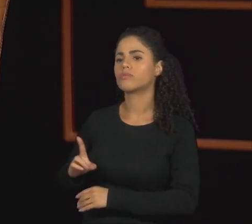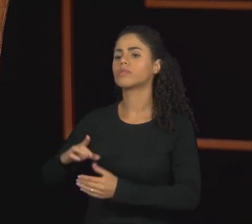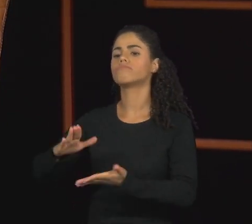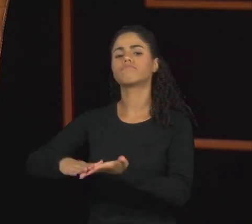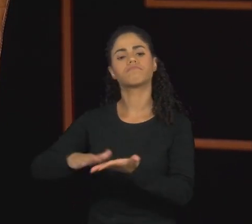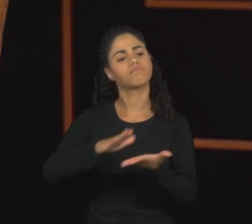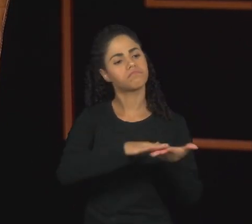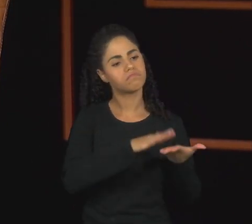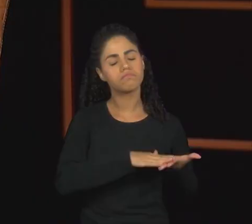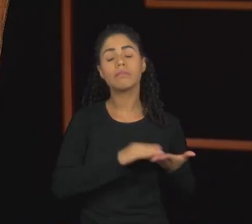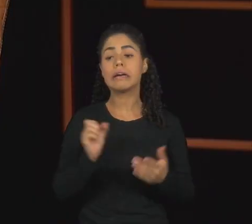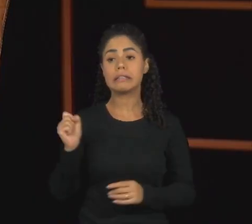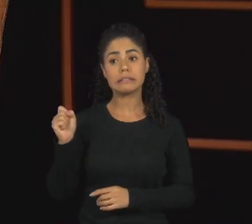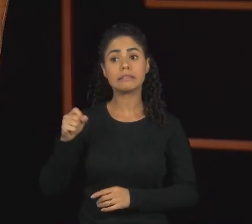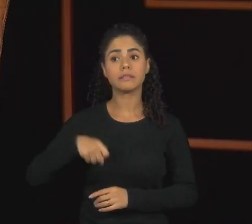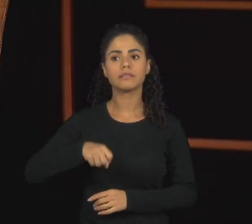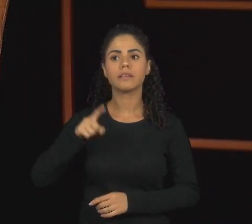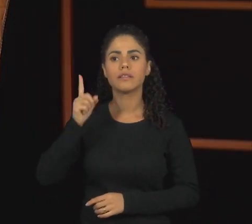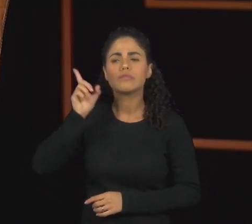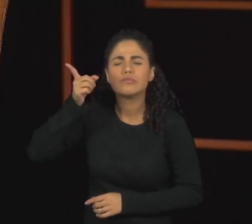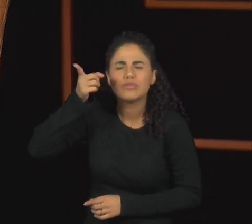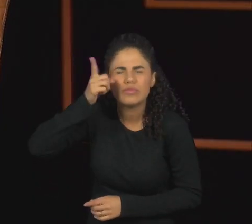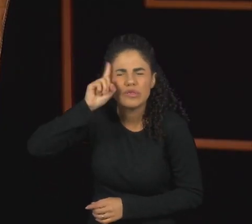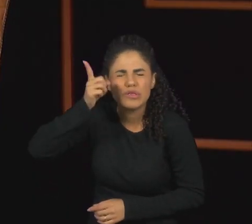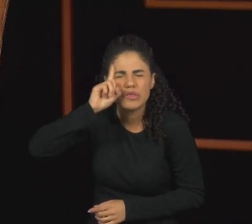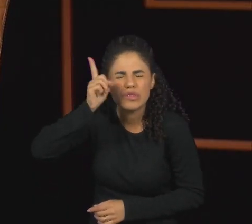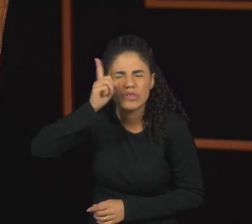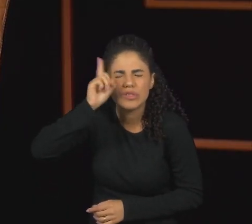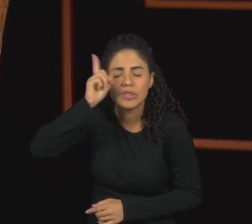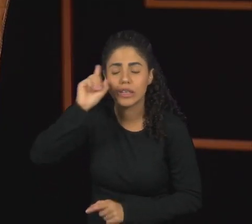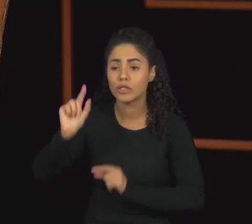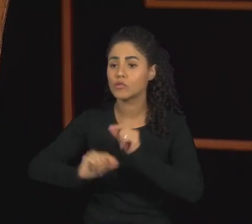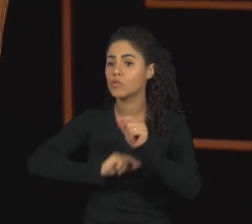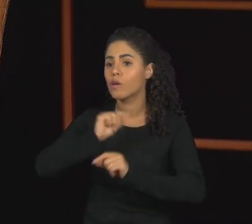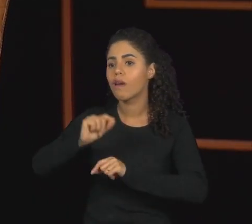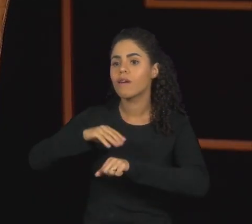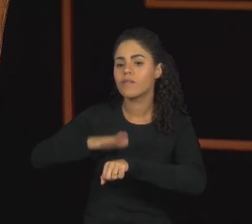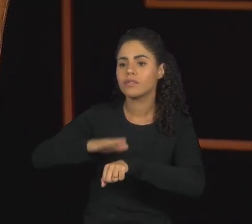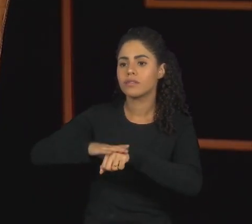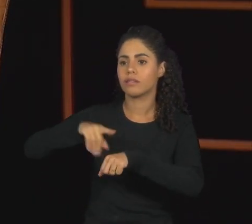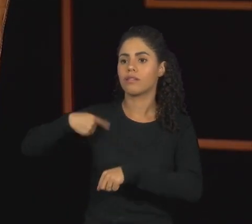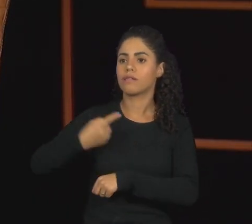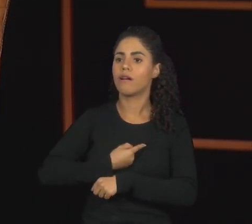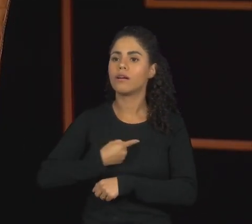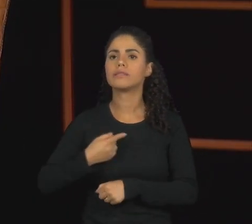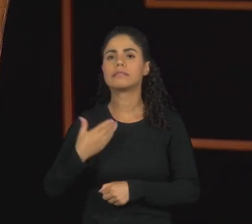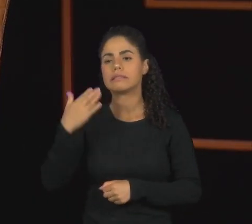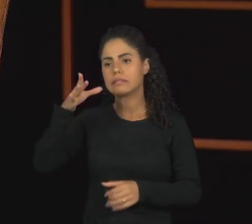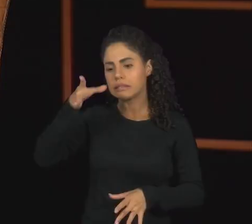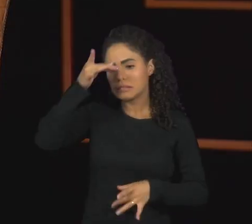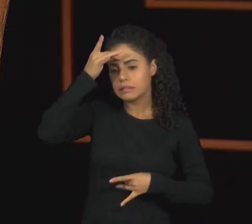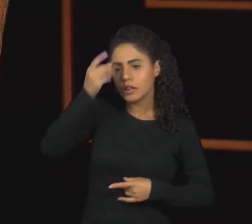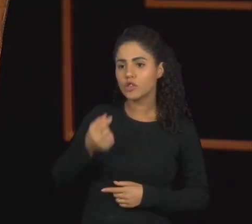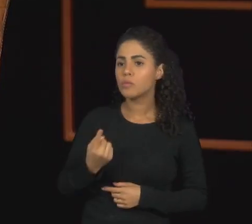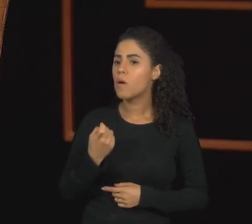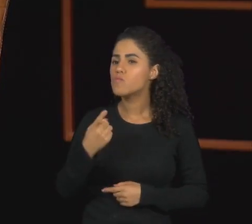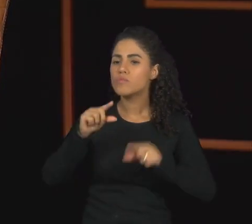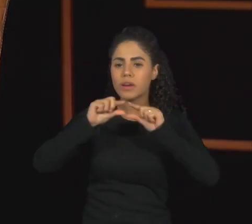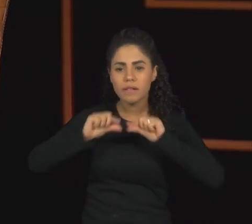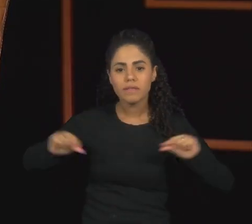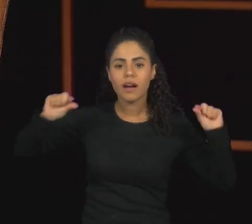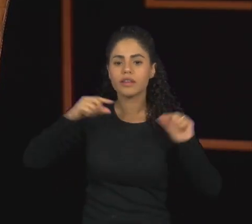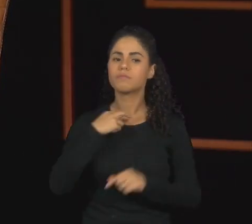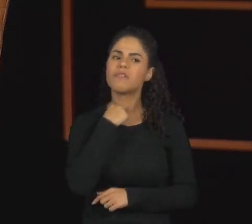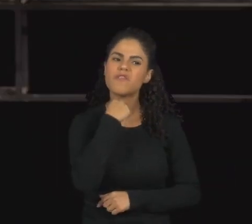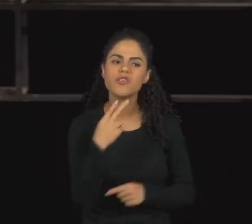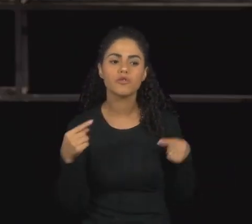exigente, ficava dias e dias fazendo a gente interpretar uma única frase até encontrar um tom